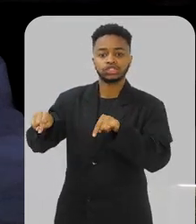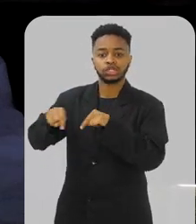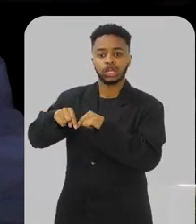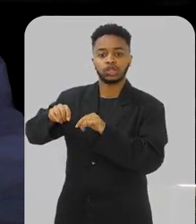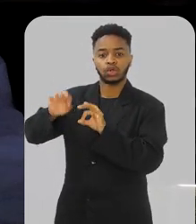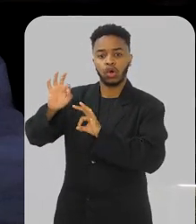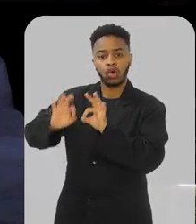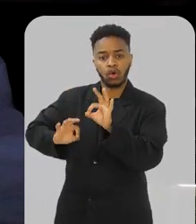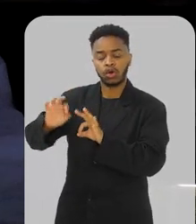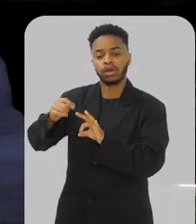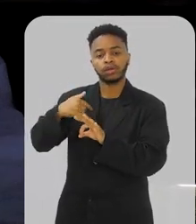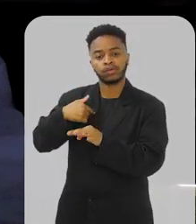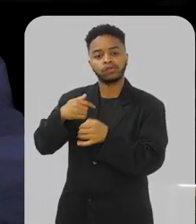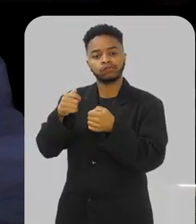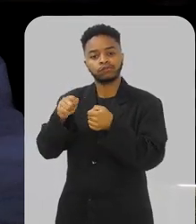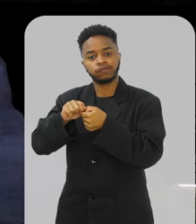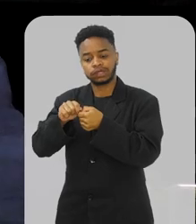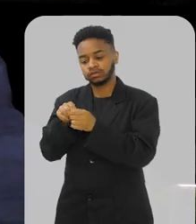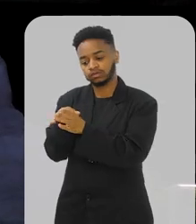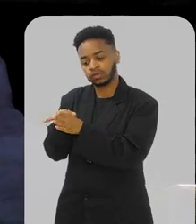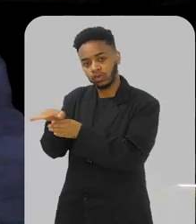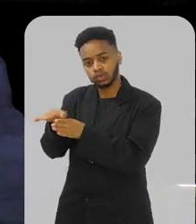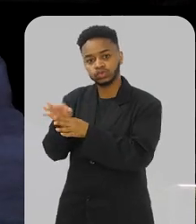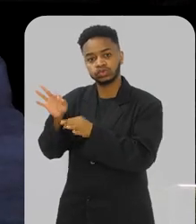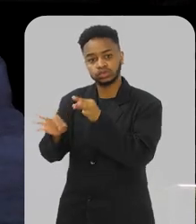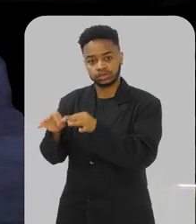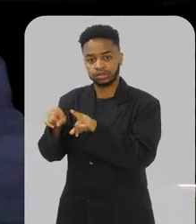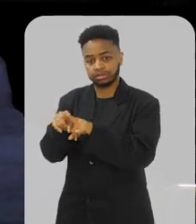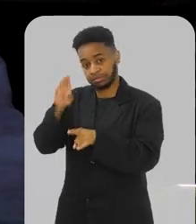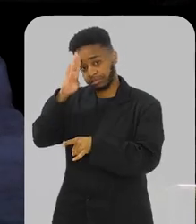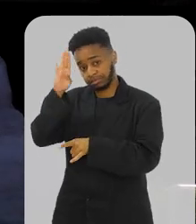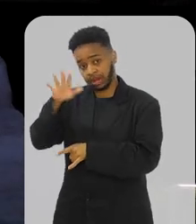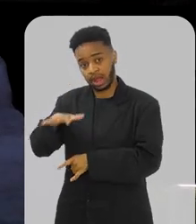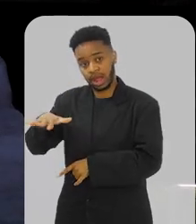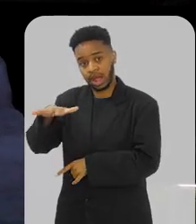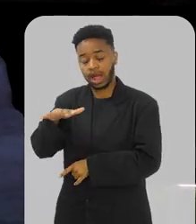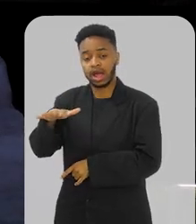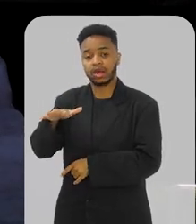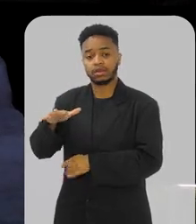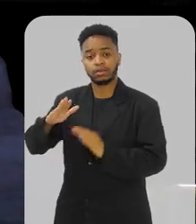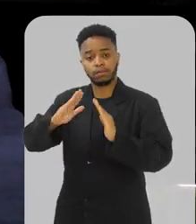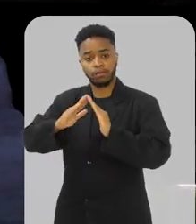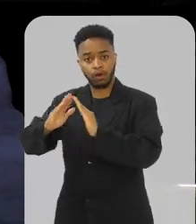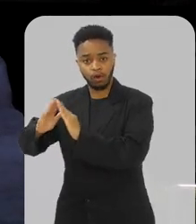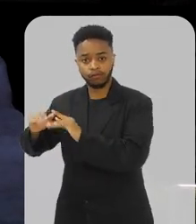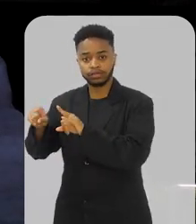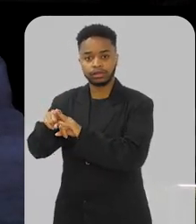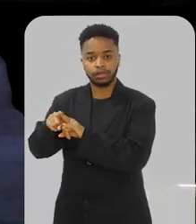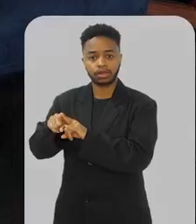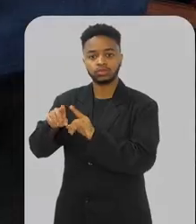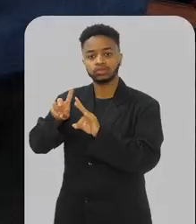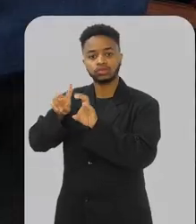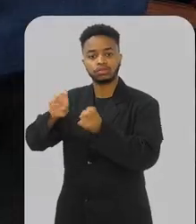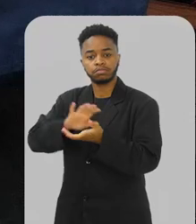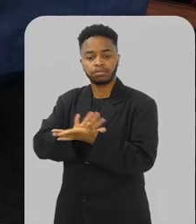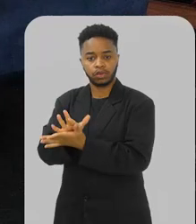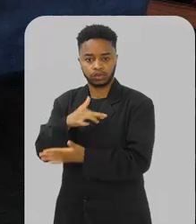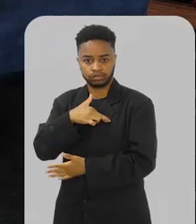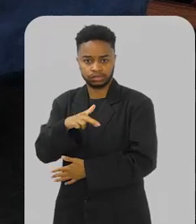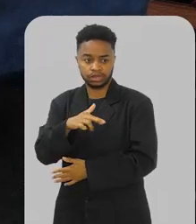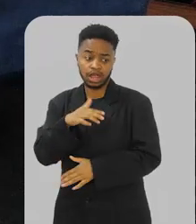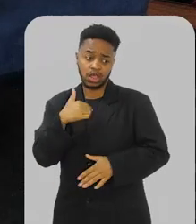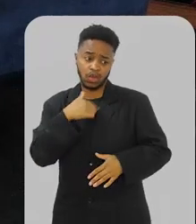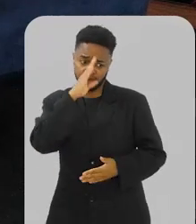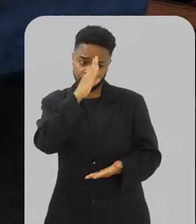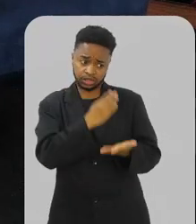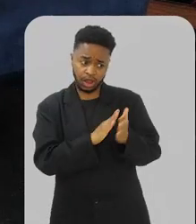faço todo tipo de consultoria jurídica, principalmente imobiliária e de intolerância religiosa. Que deve ter crescido